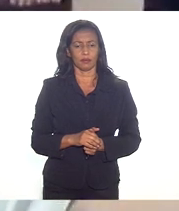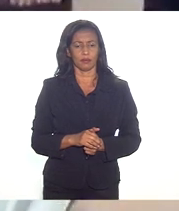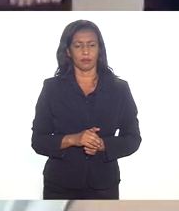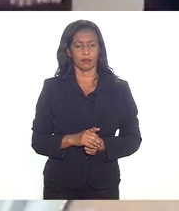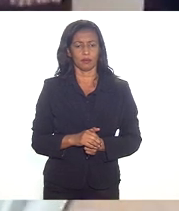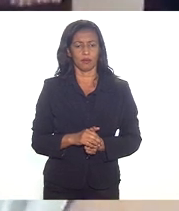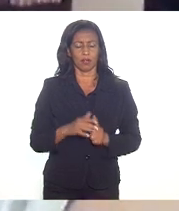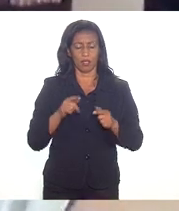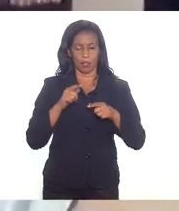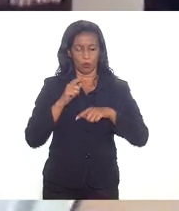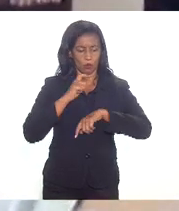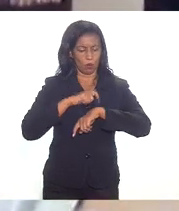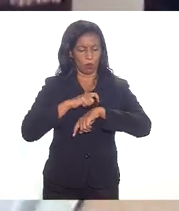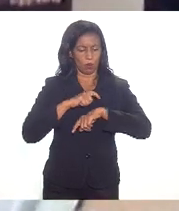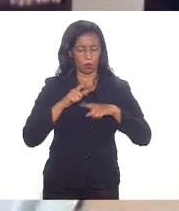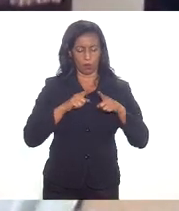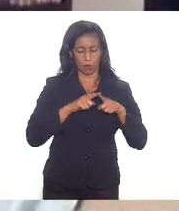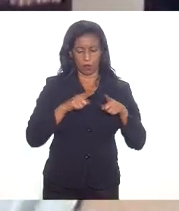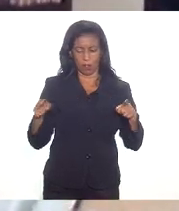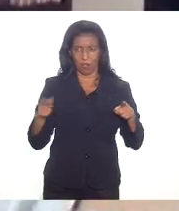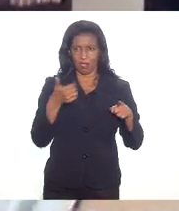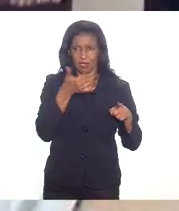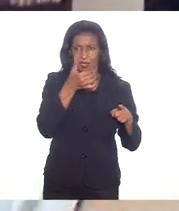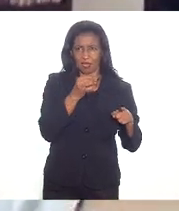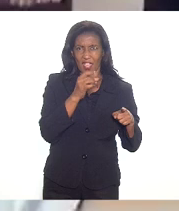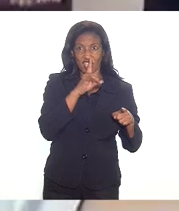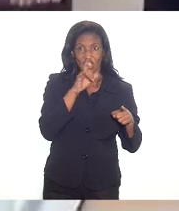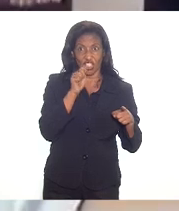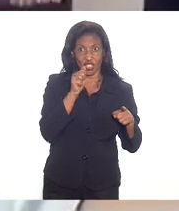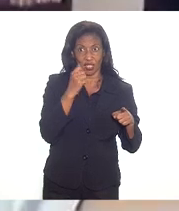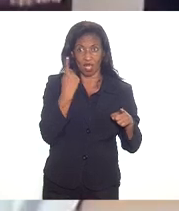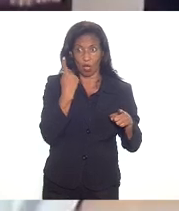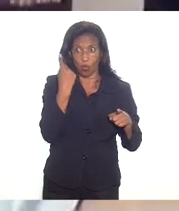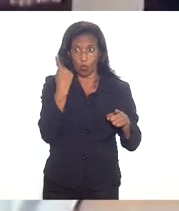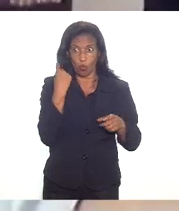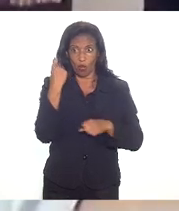o prazo vai de 10 dias a um ano.